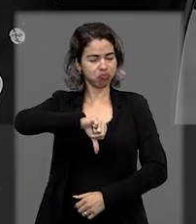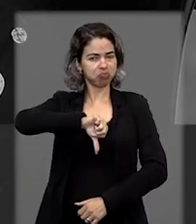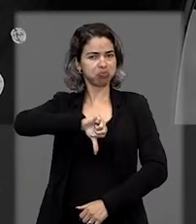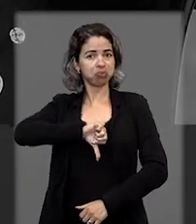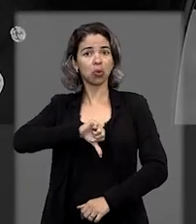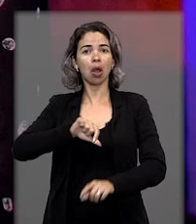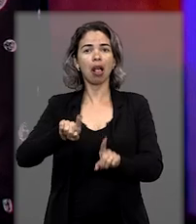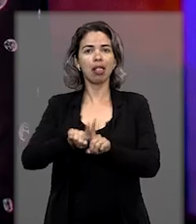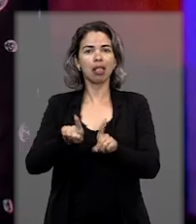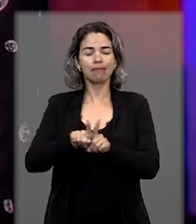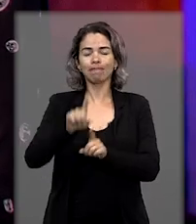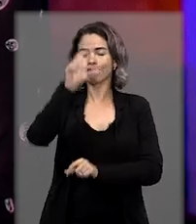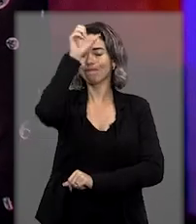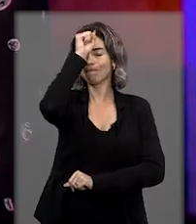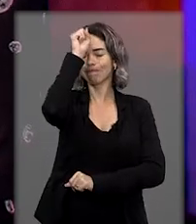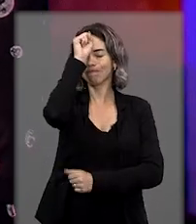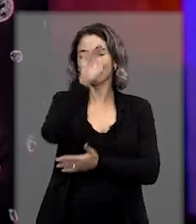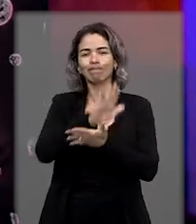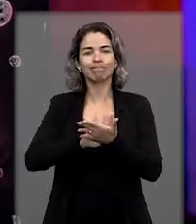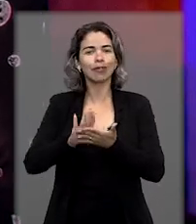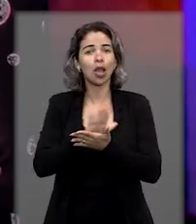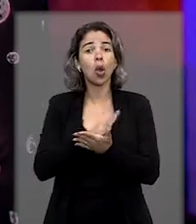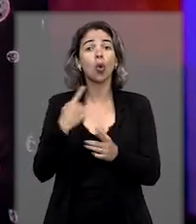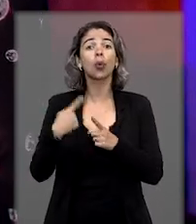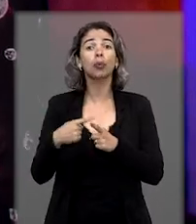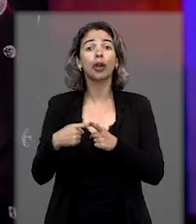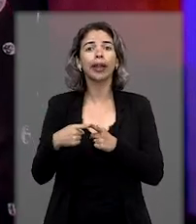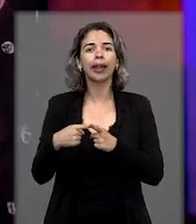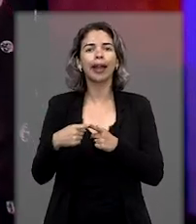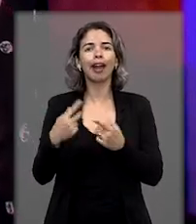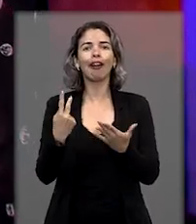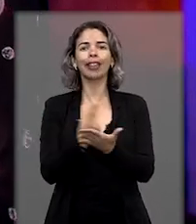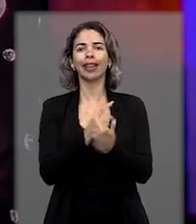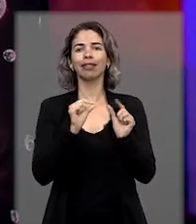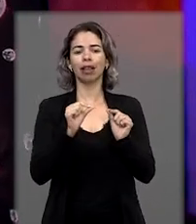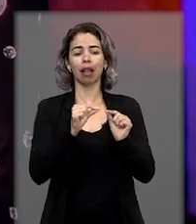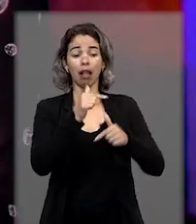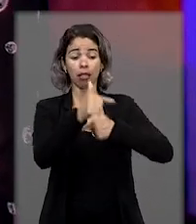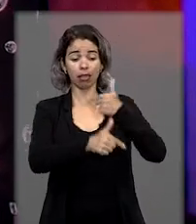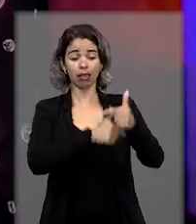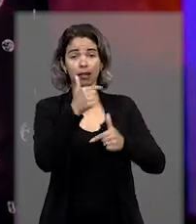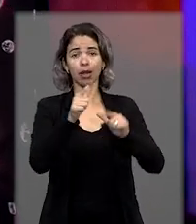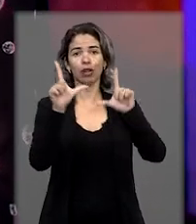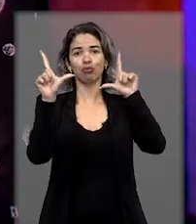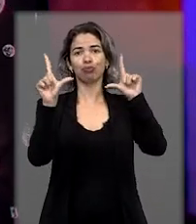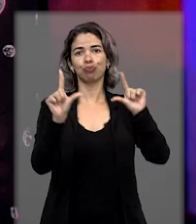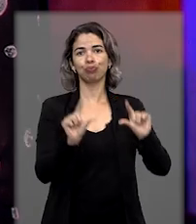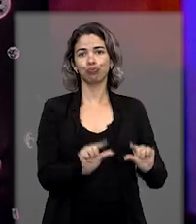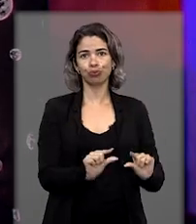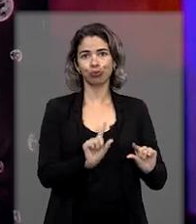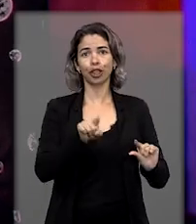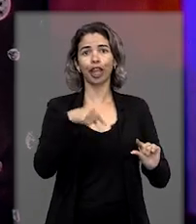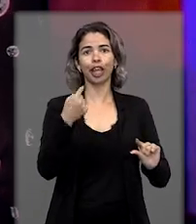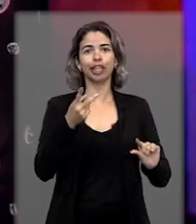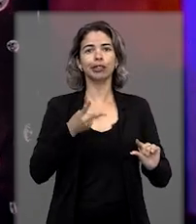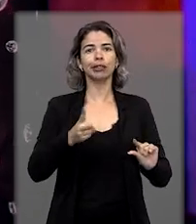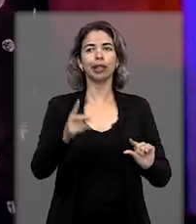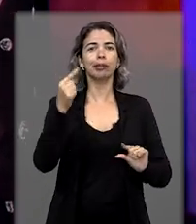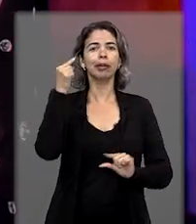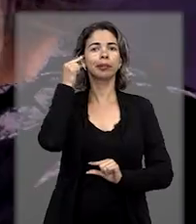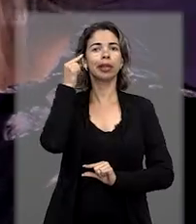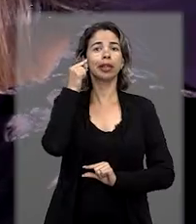grau de instrução e isso faz com que o mercado de trabalho se feste sim e a gente fique relegada